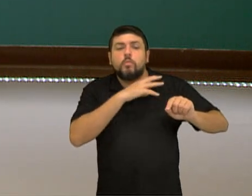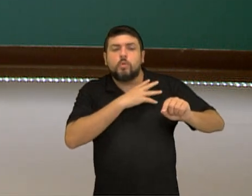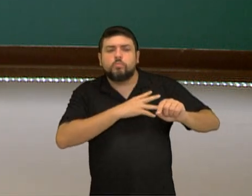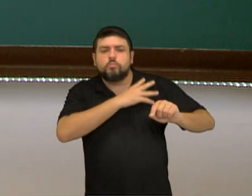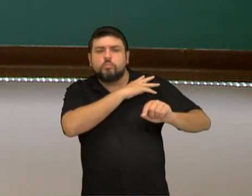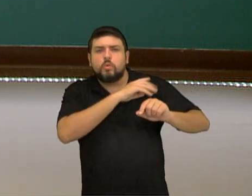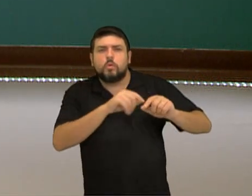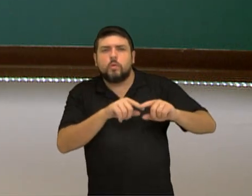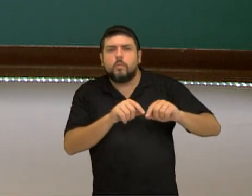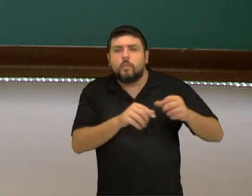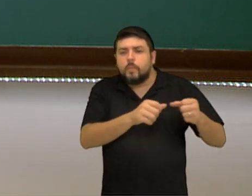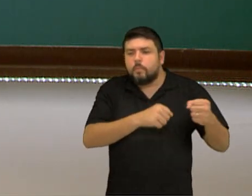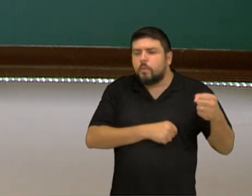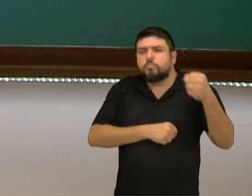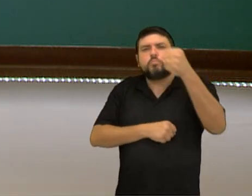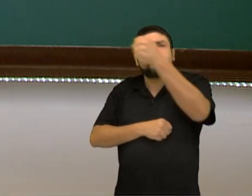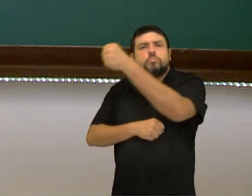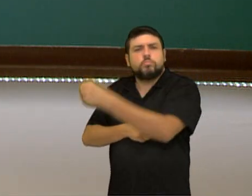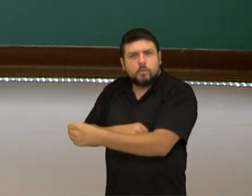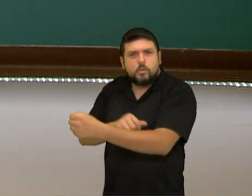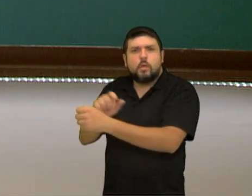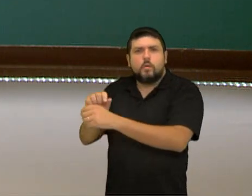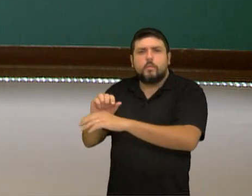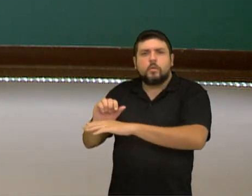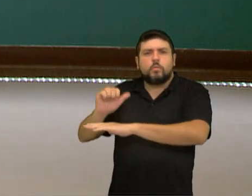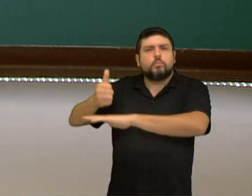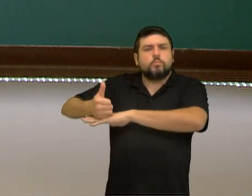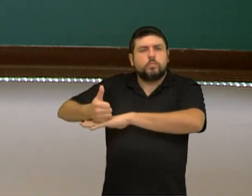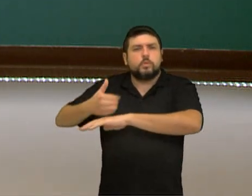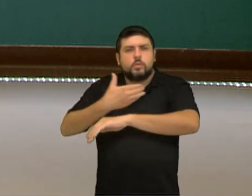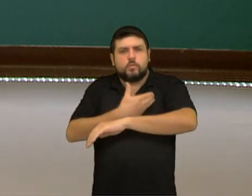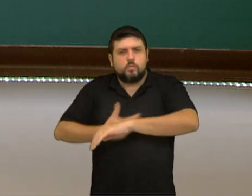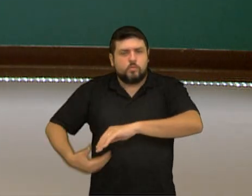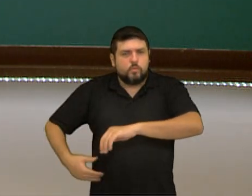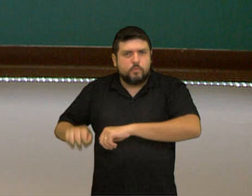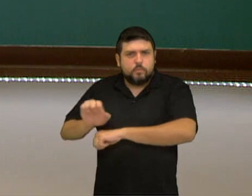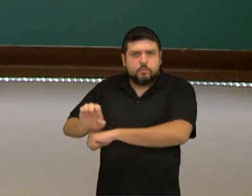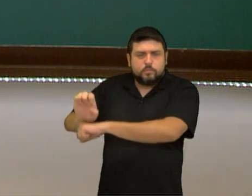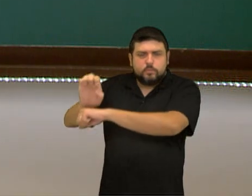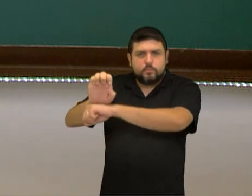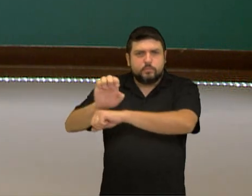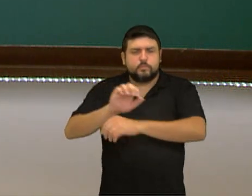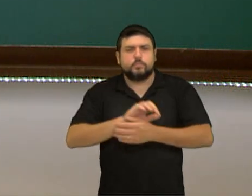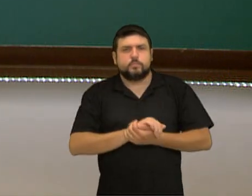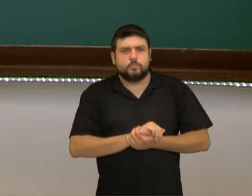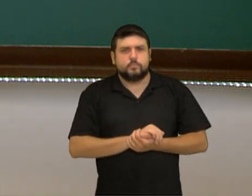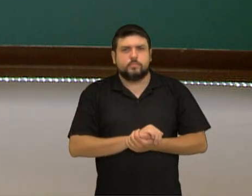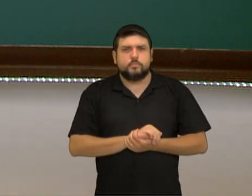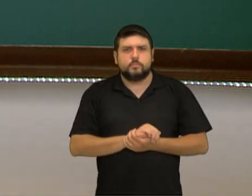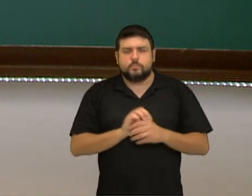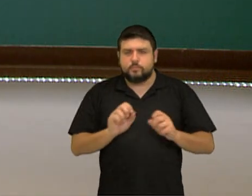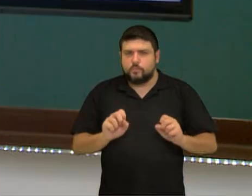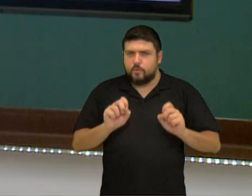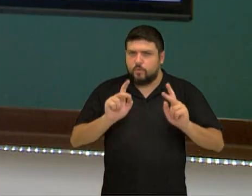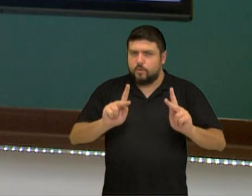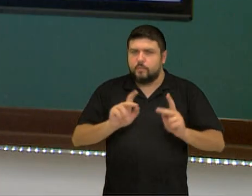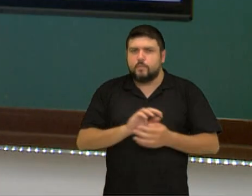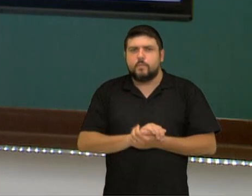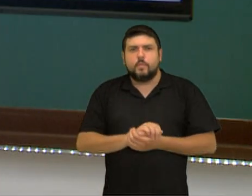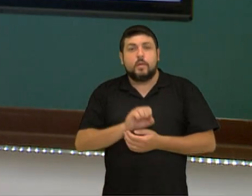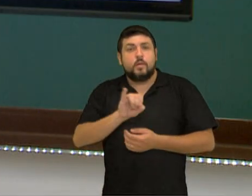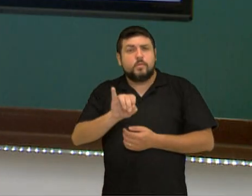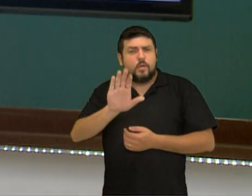interventores, indicados por ele, para assumir então os governos estaduais. Tranquilo? Você sabia essas duas